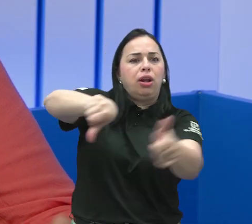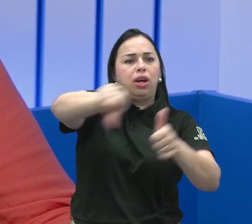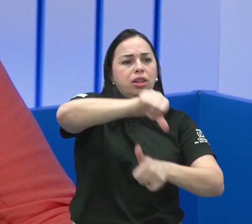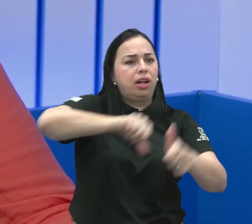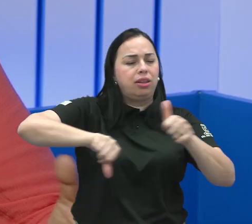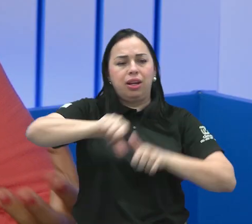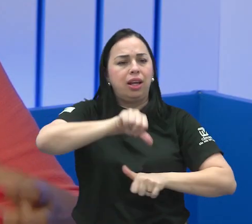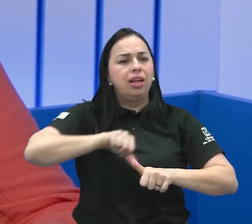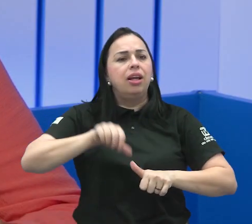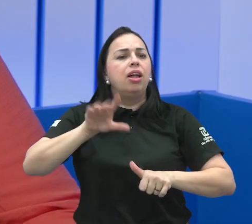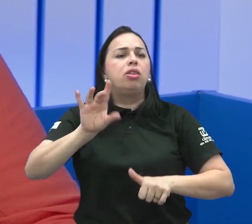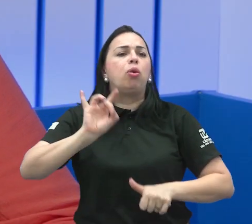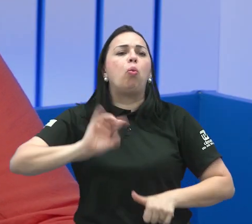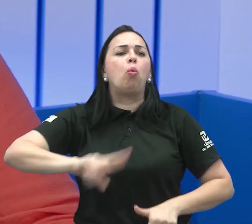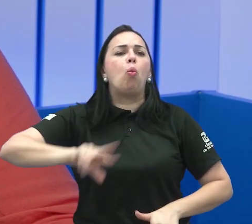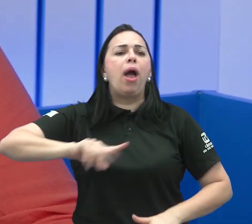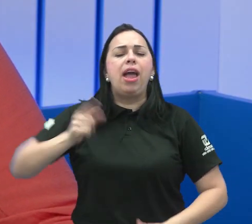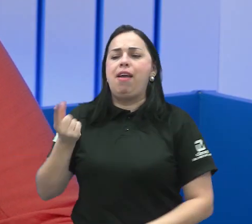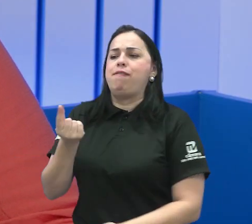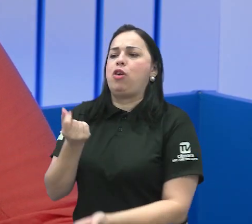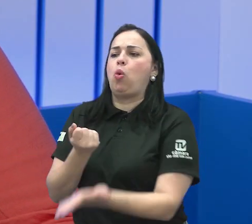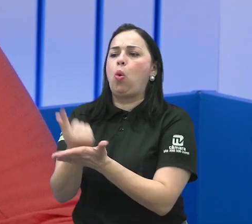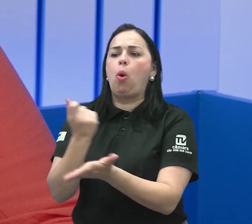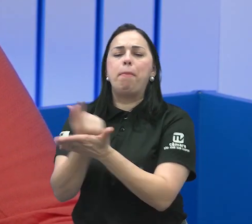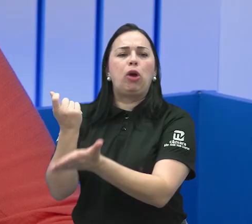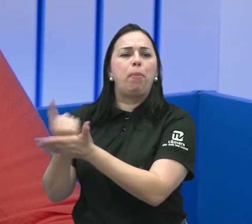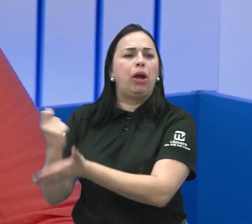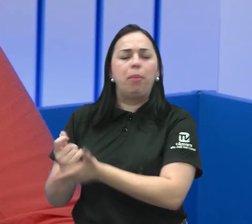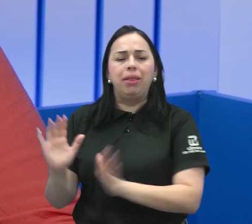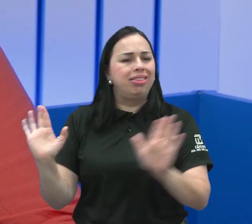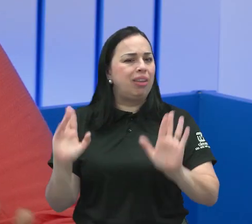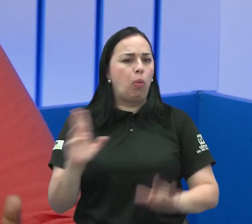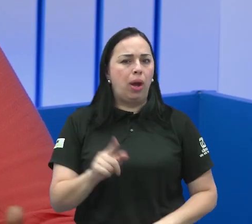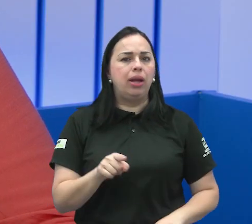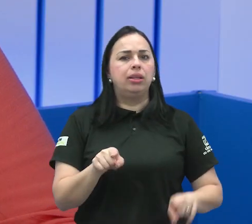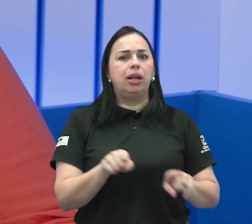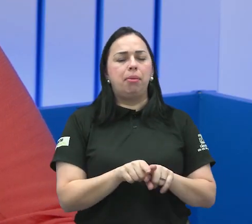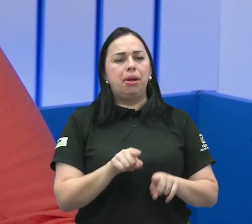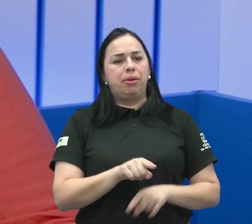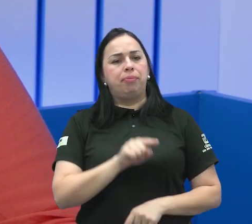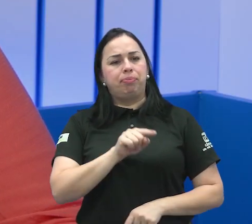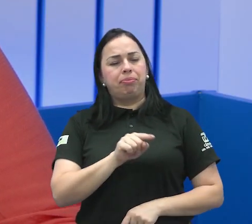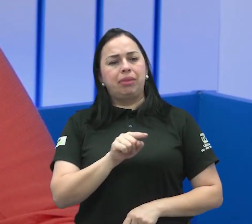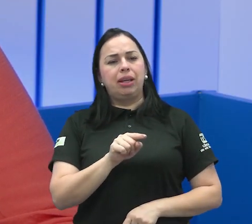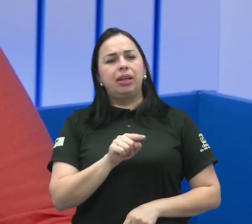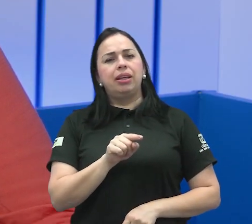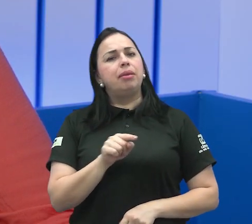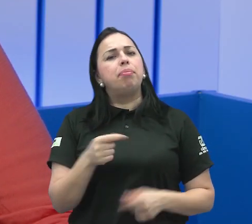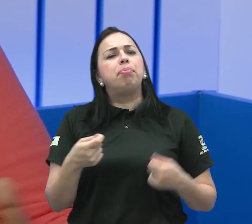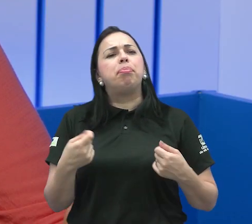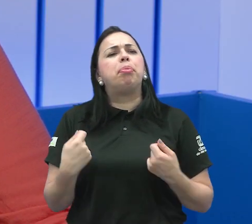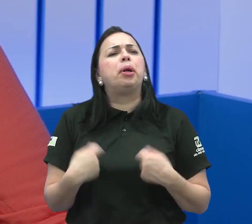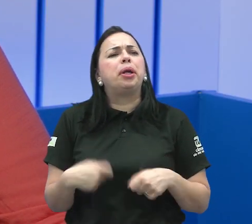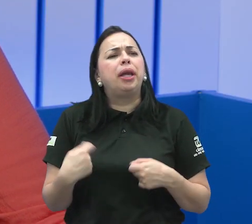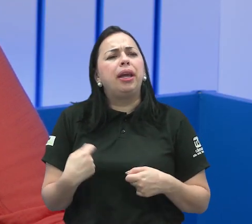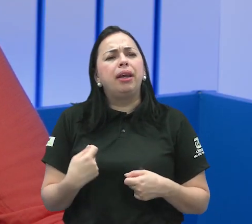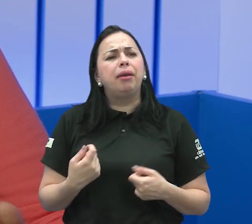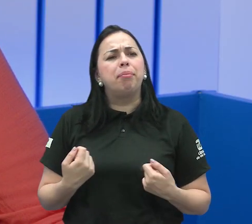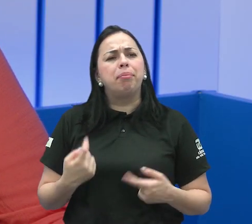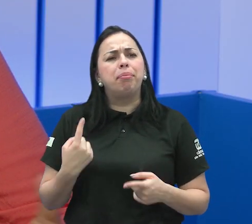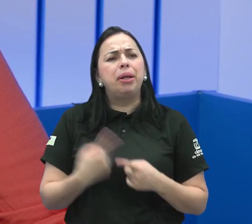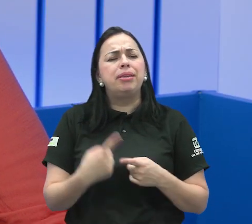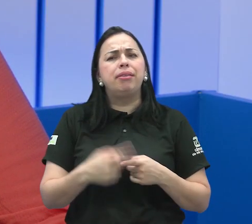não de uma concentração de mercadoria, né? Davi Copenau, por exemplo, ele nos pergunta por que a gente precisa de